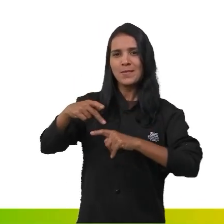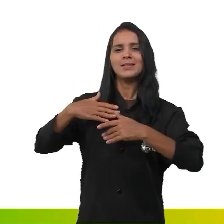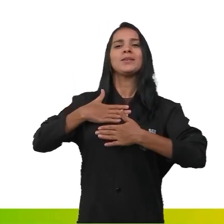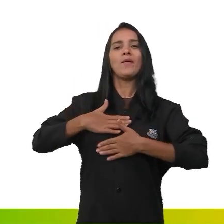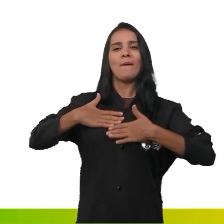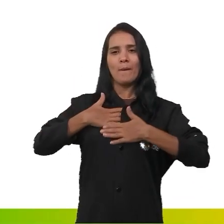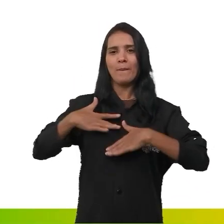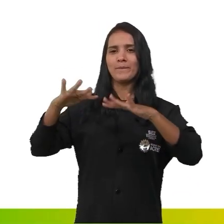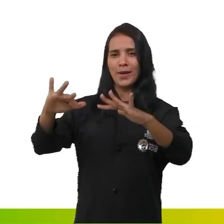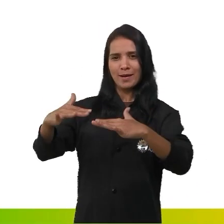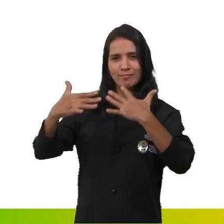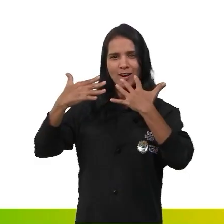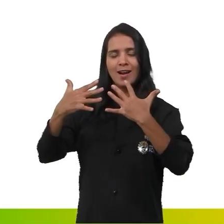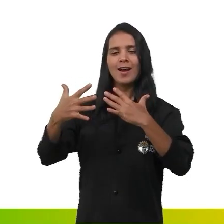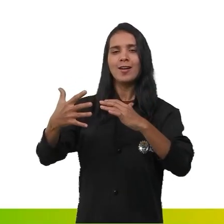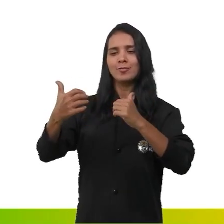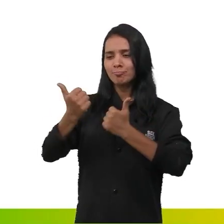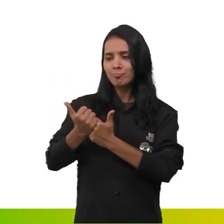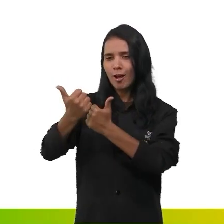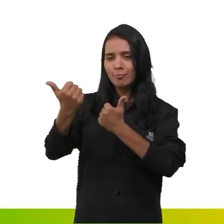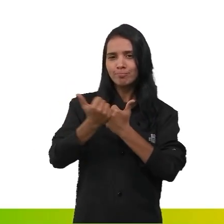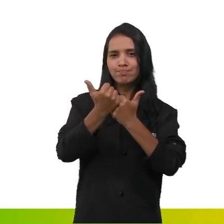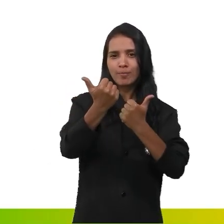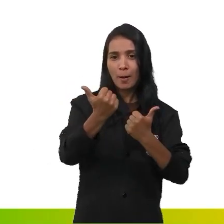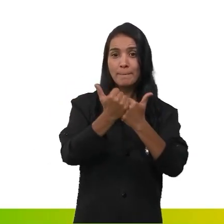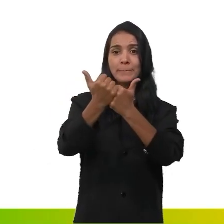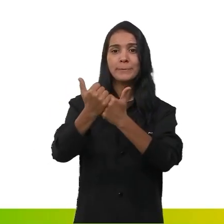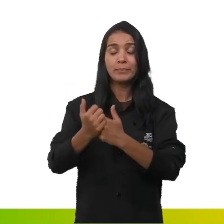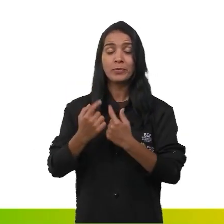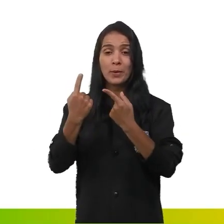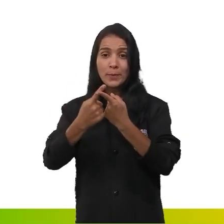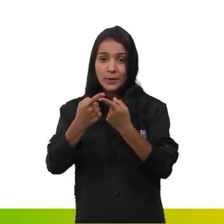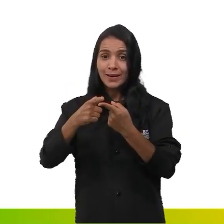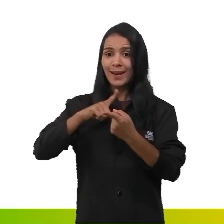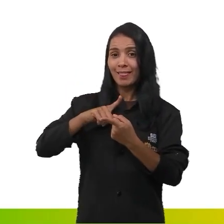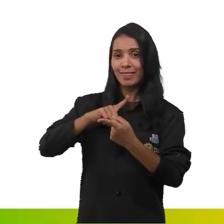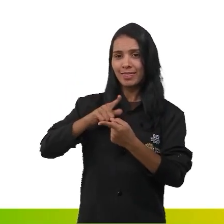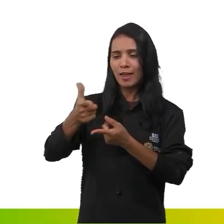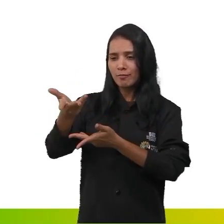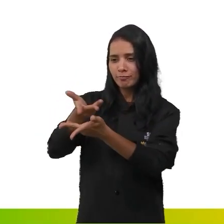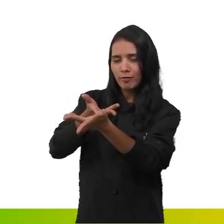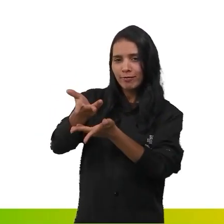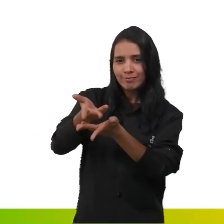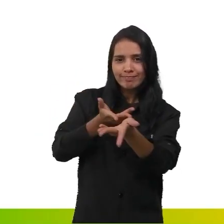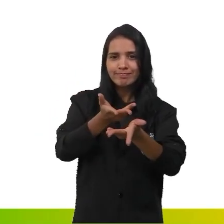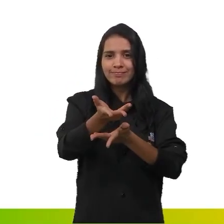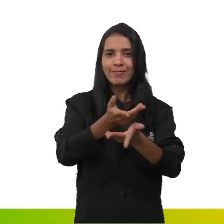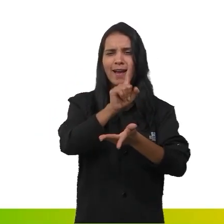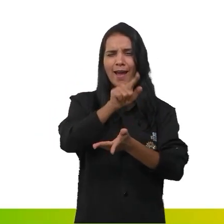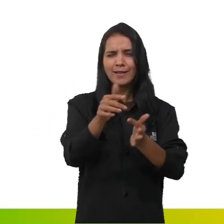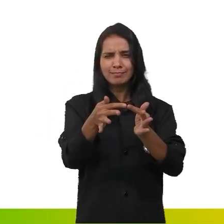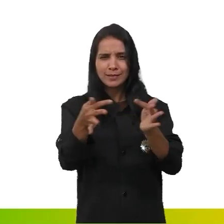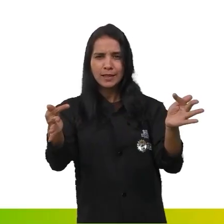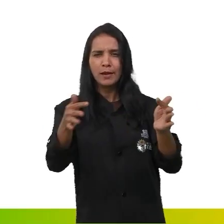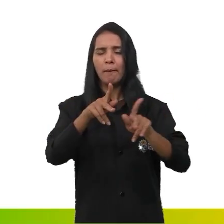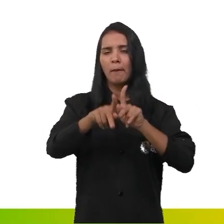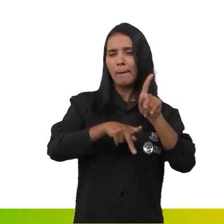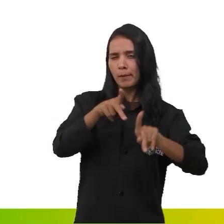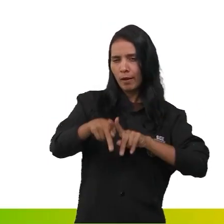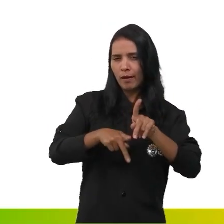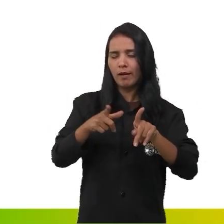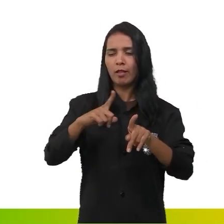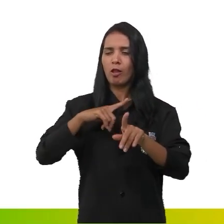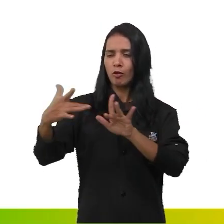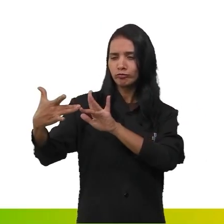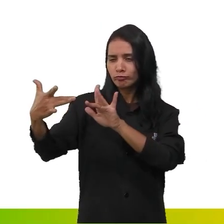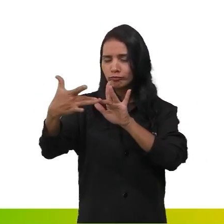populismo se manifesta através de carisma de líderes, que se comunicam de forma simples e popular com as massas,